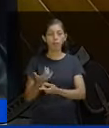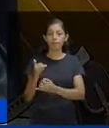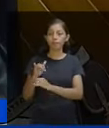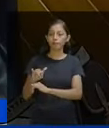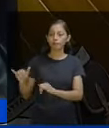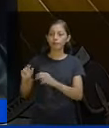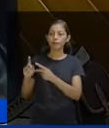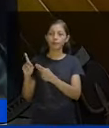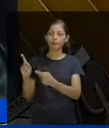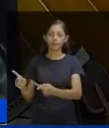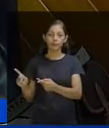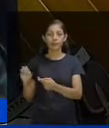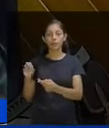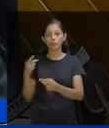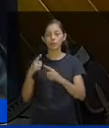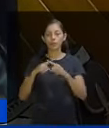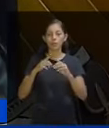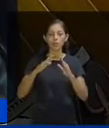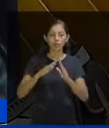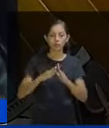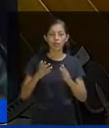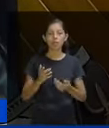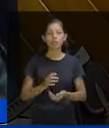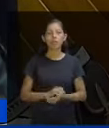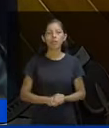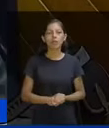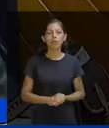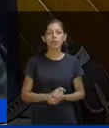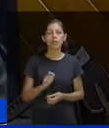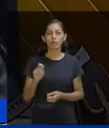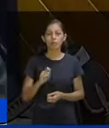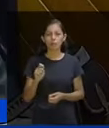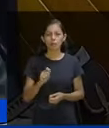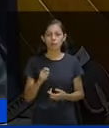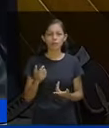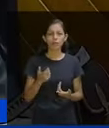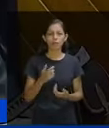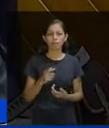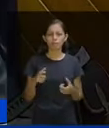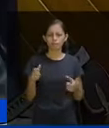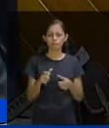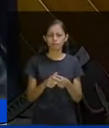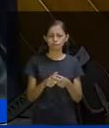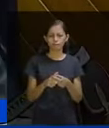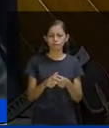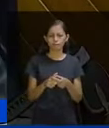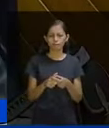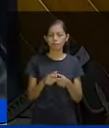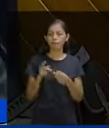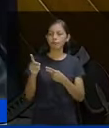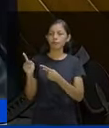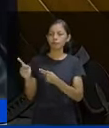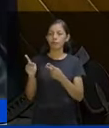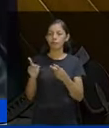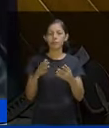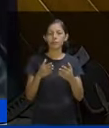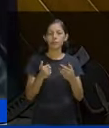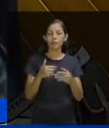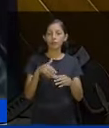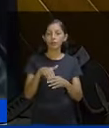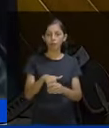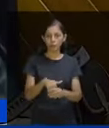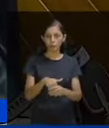frequentam igrejas ou pequenas associações de diversos setores da sociedade. Reputo veementemente